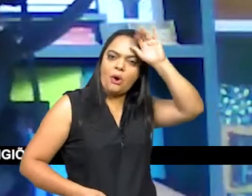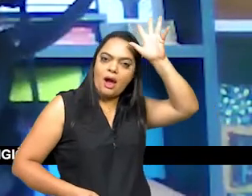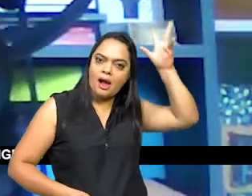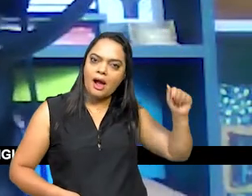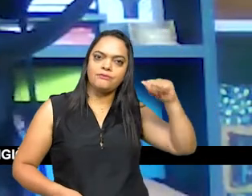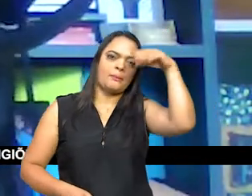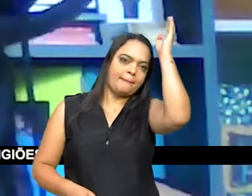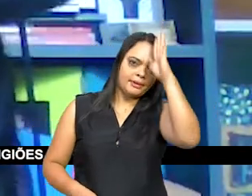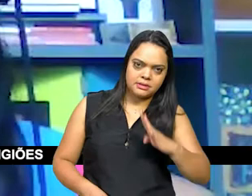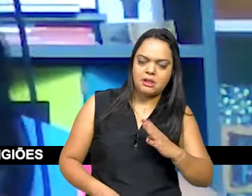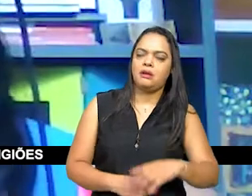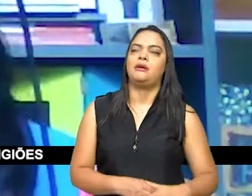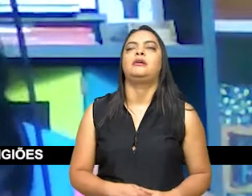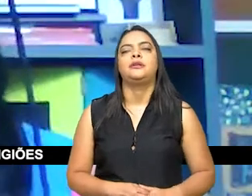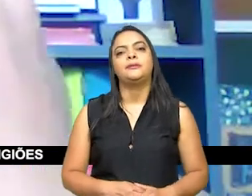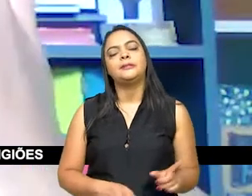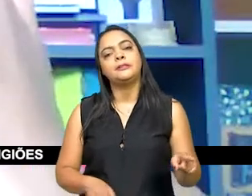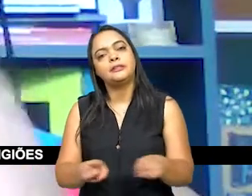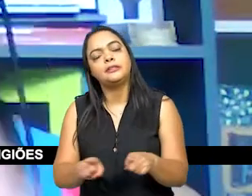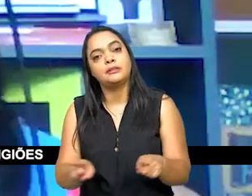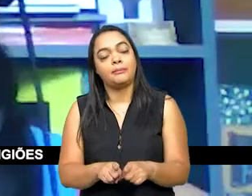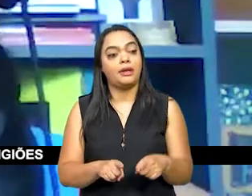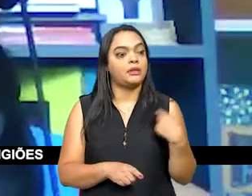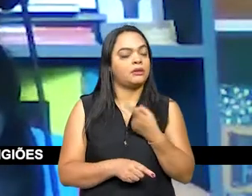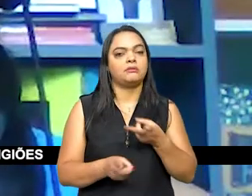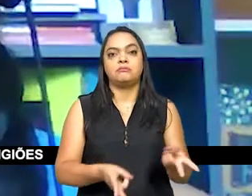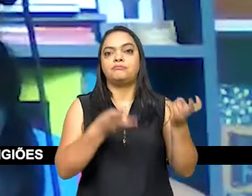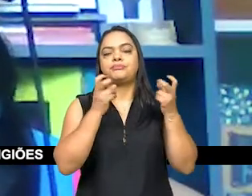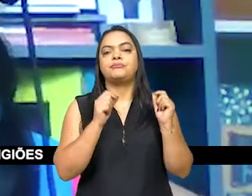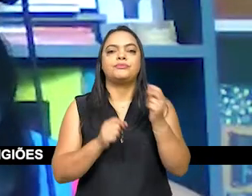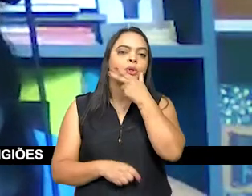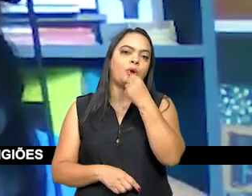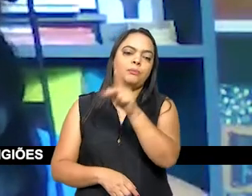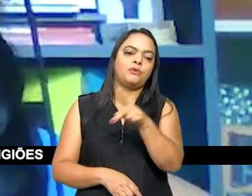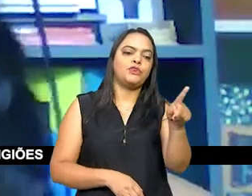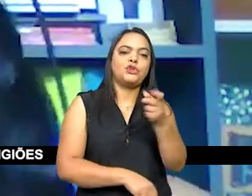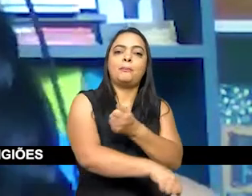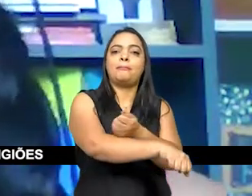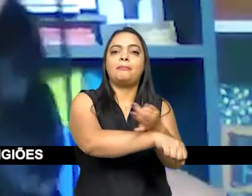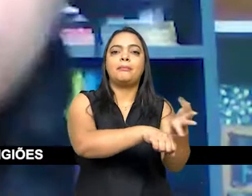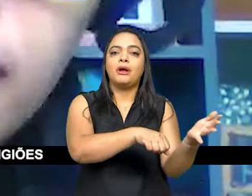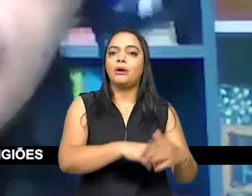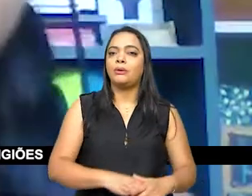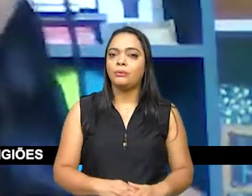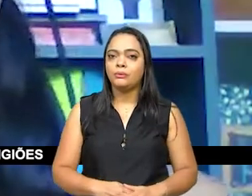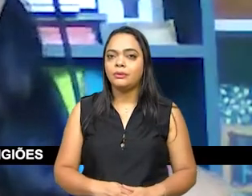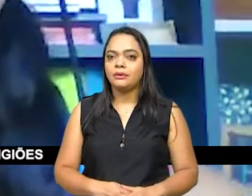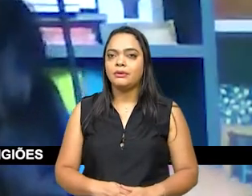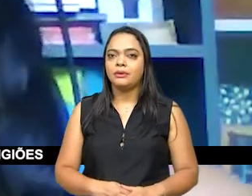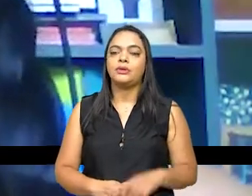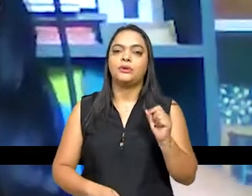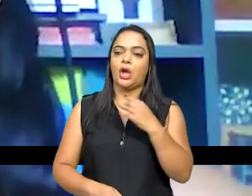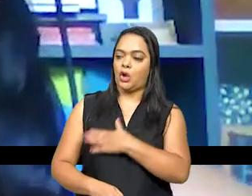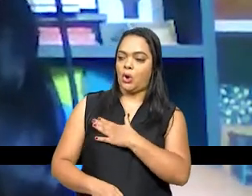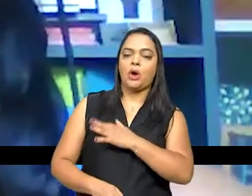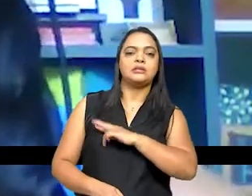africana e afro-brasileiras. E nós demos conta, um professor branco, simpatizante, não adepto das religiões